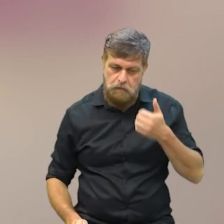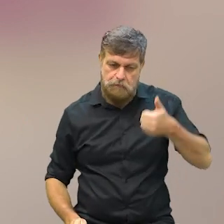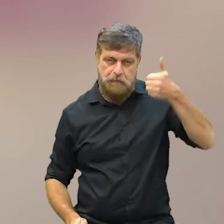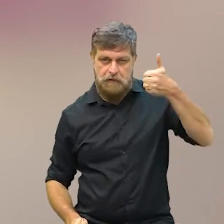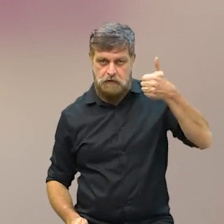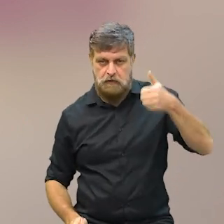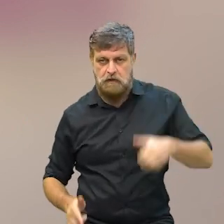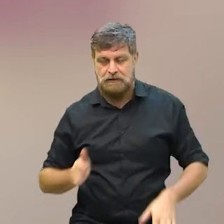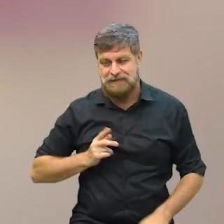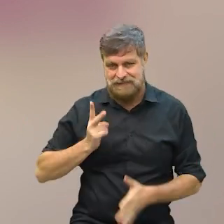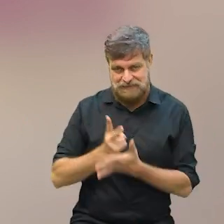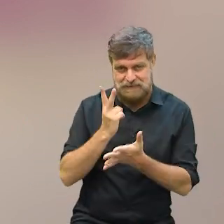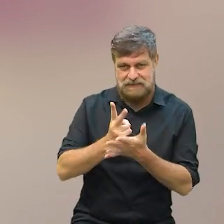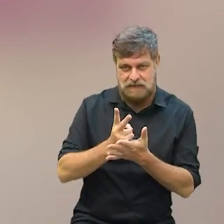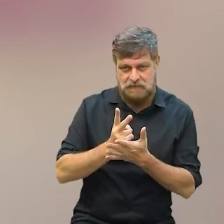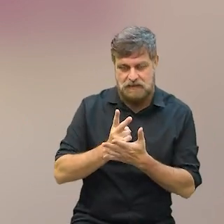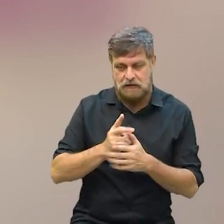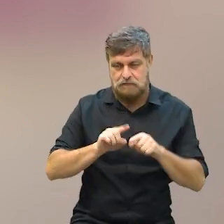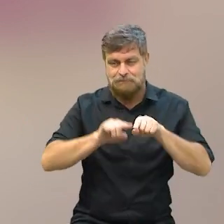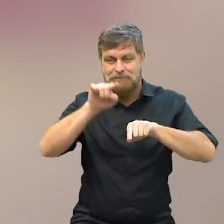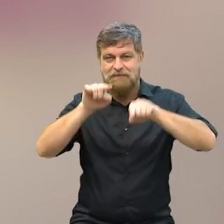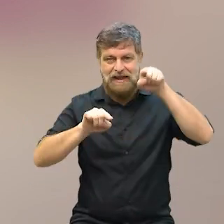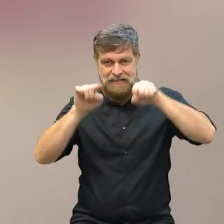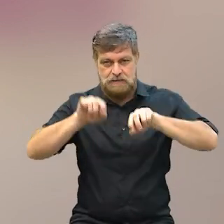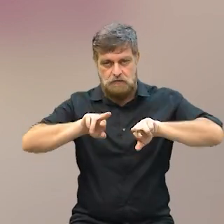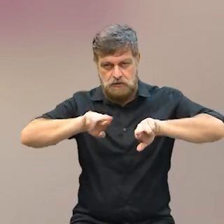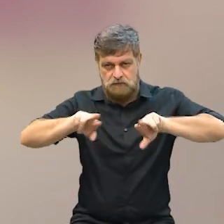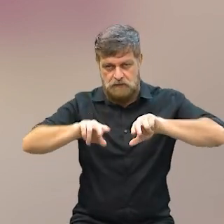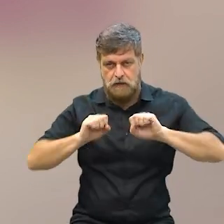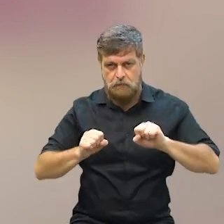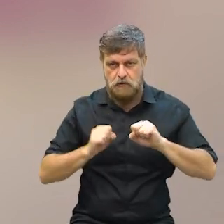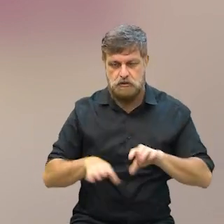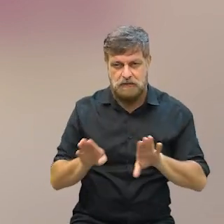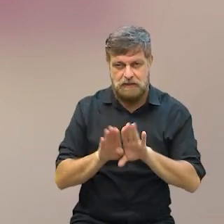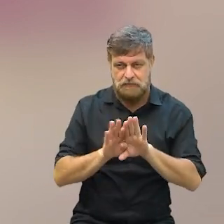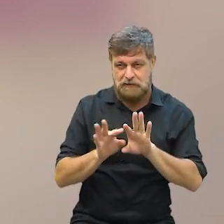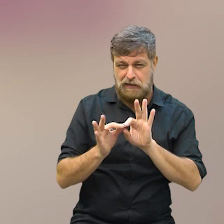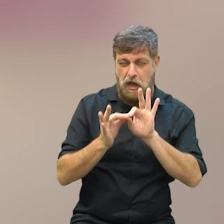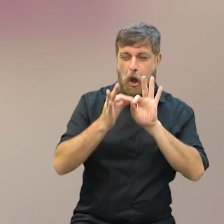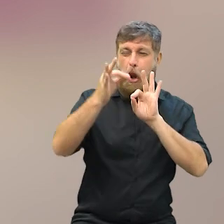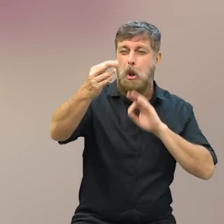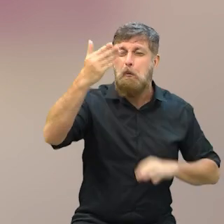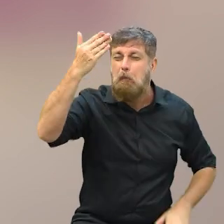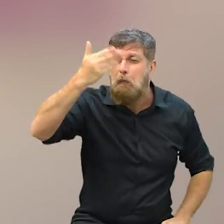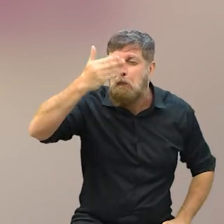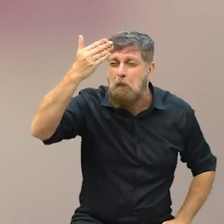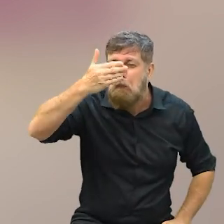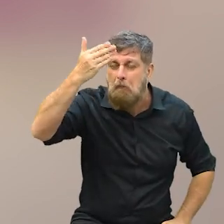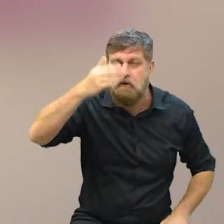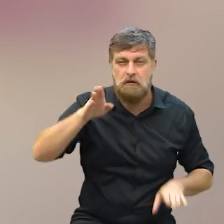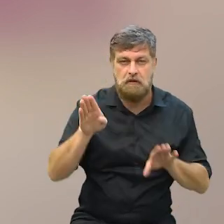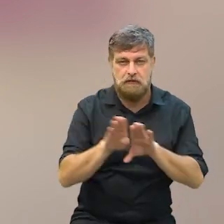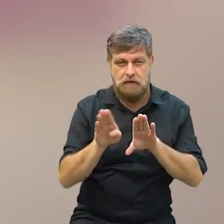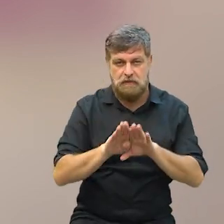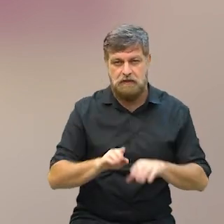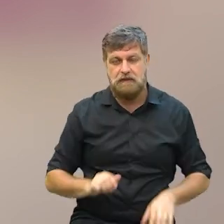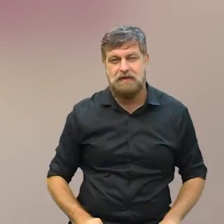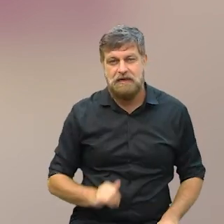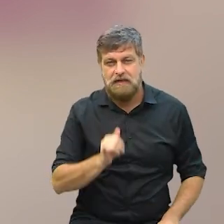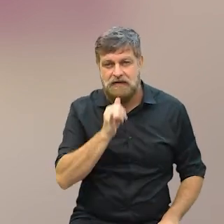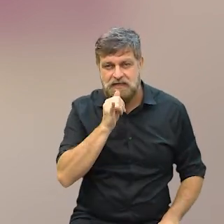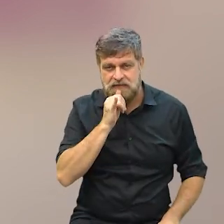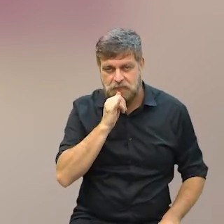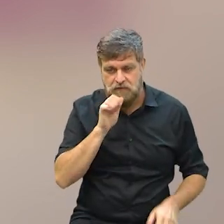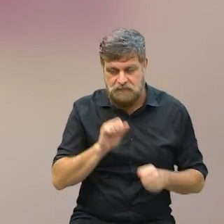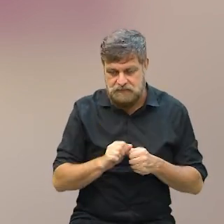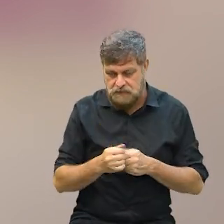tem um olho com um grau diferente do outro. Você pode ter astigmatismo associado, né? Então, para você